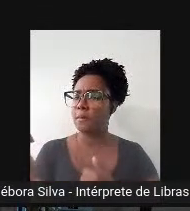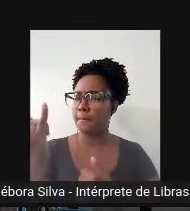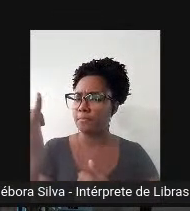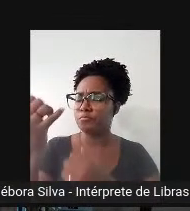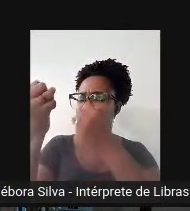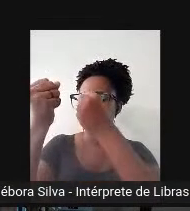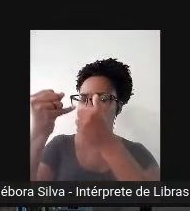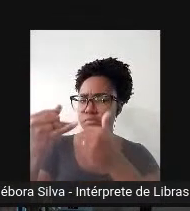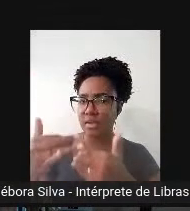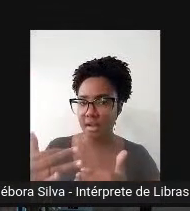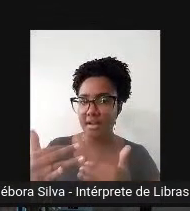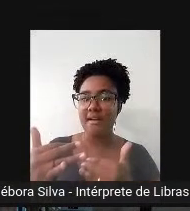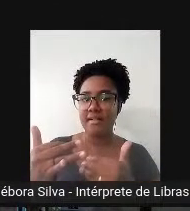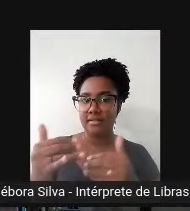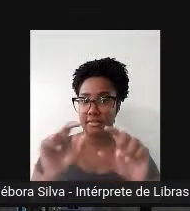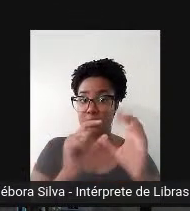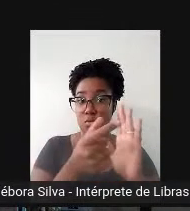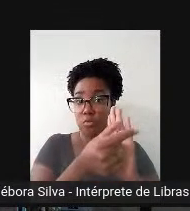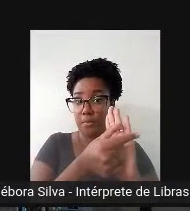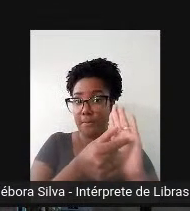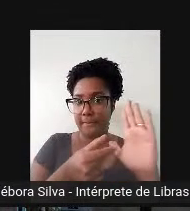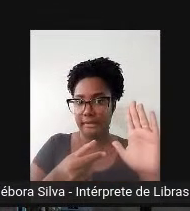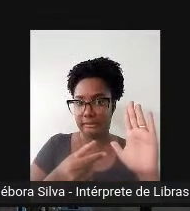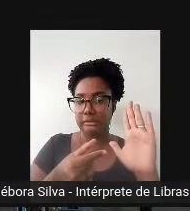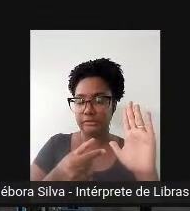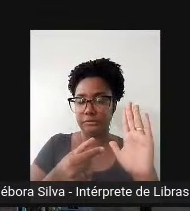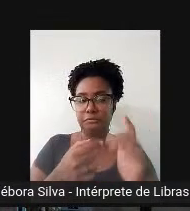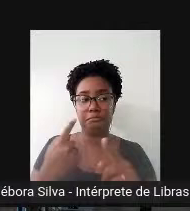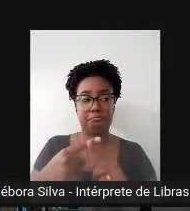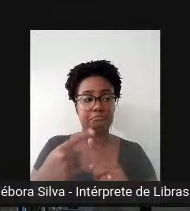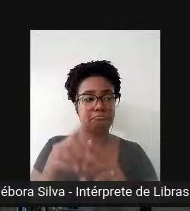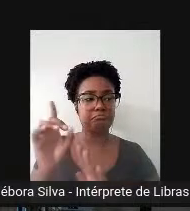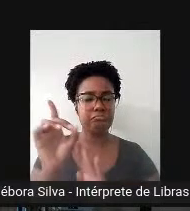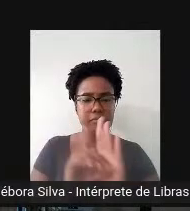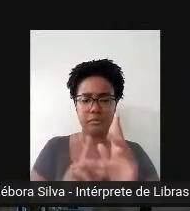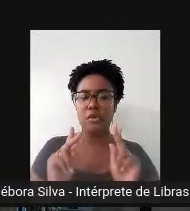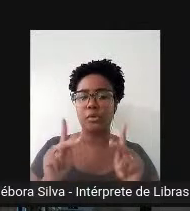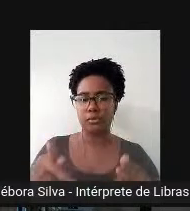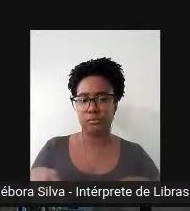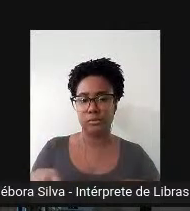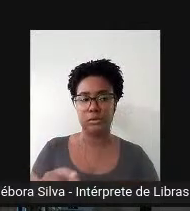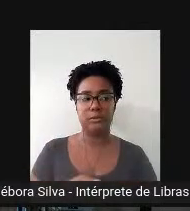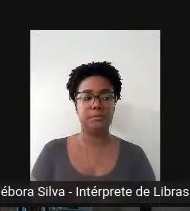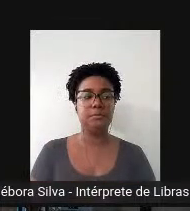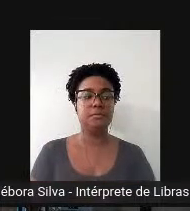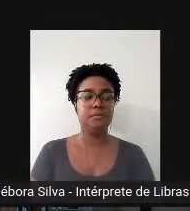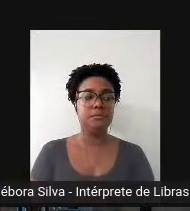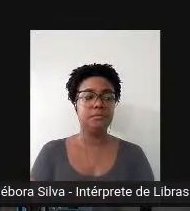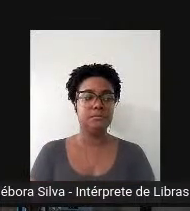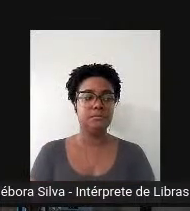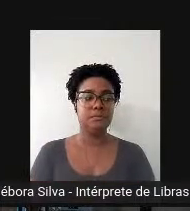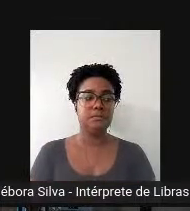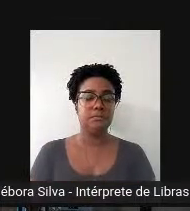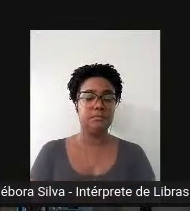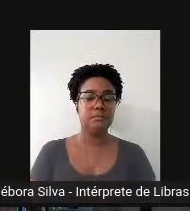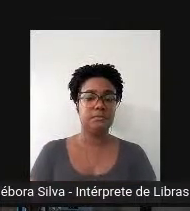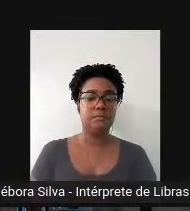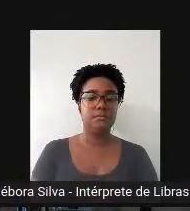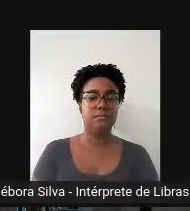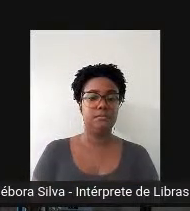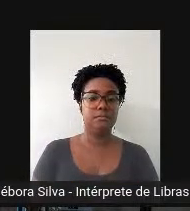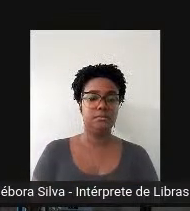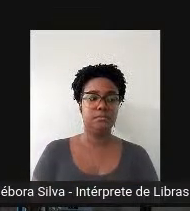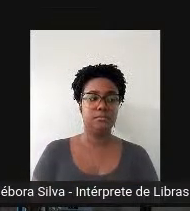nesse parágrafo especificamente. O direito à alimentação adequada deverá ser resolvido de maneira progressiva, no entanto, os Estados